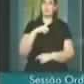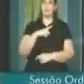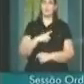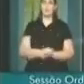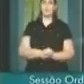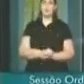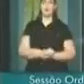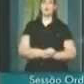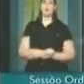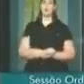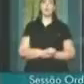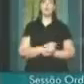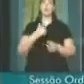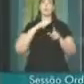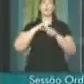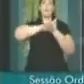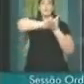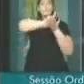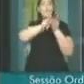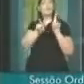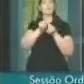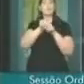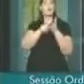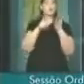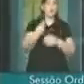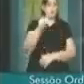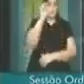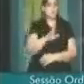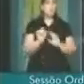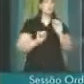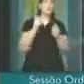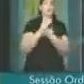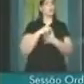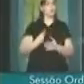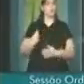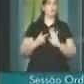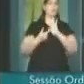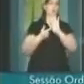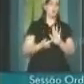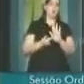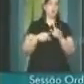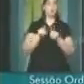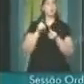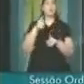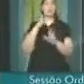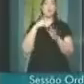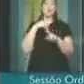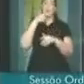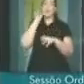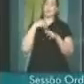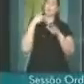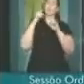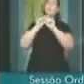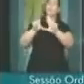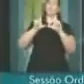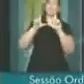está publicado em vários outros jornais do Brasil o que está acontecendo ontem eu gravei no programa do Luciano Gimenez é um